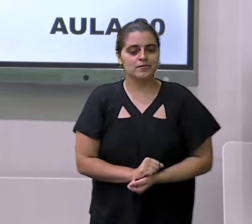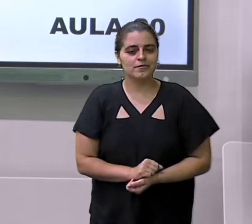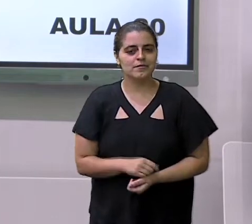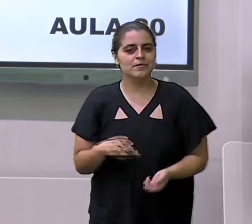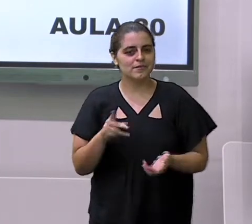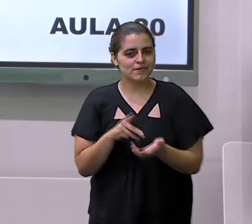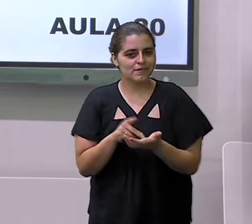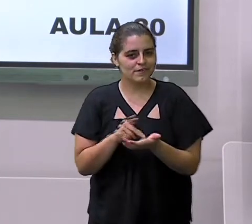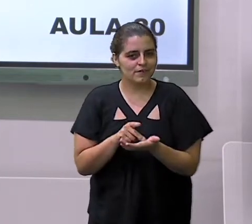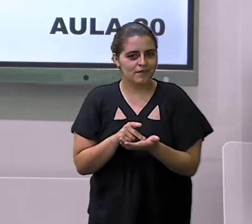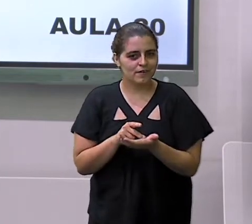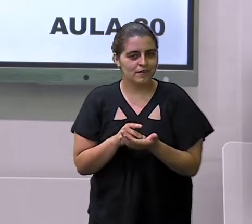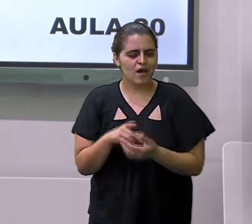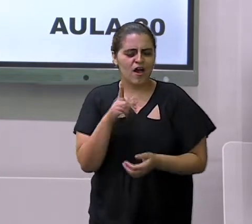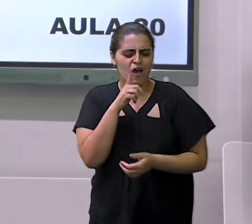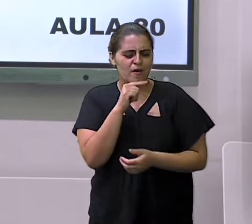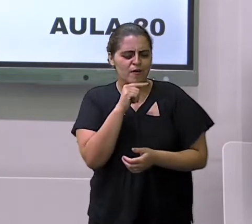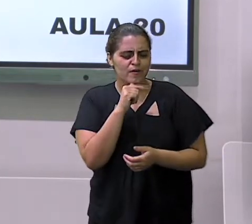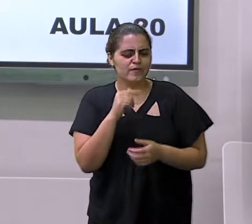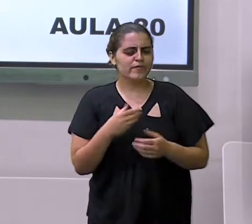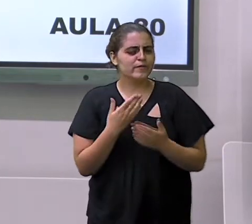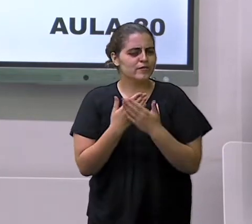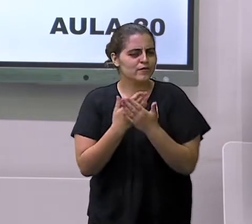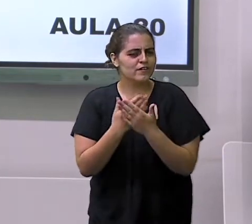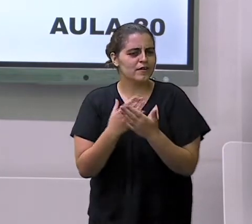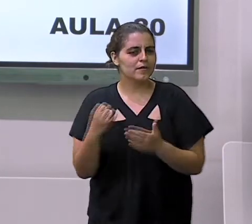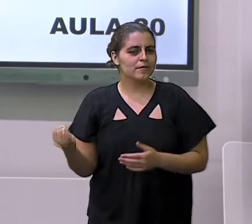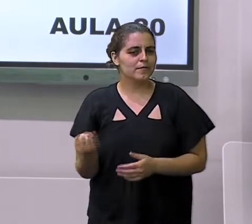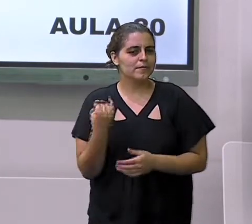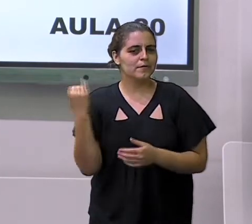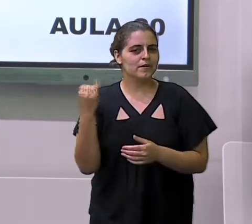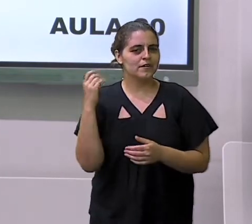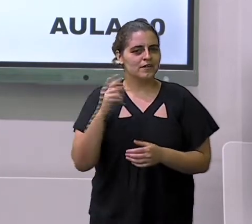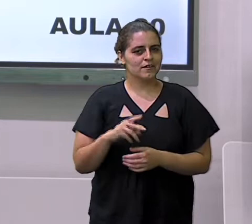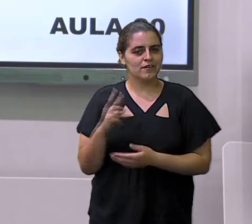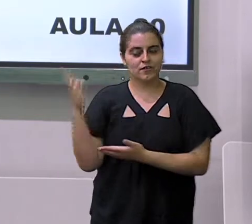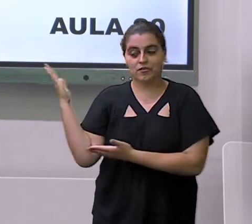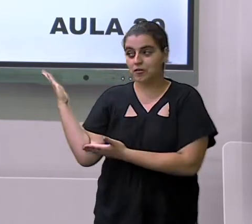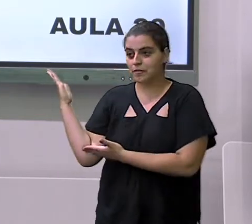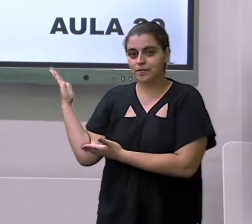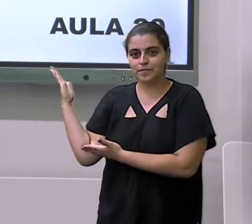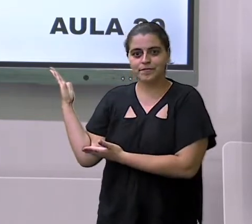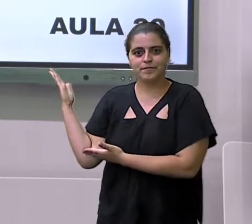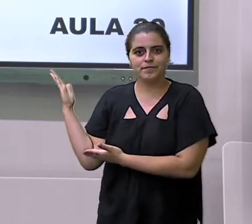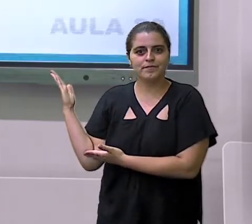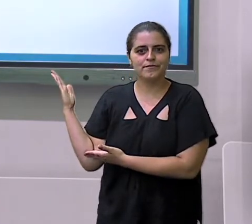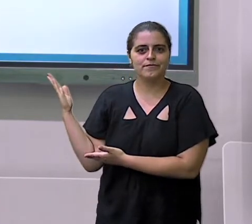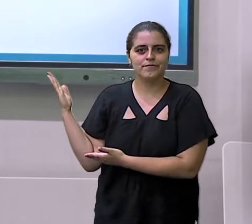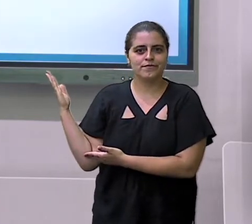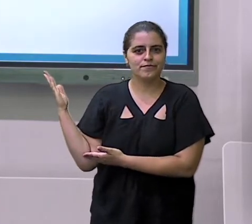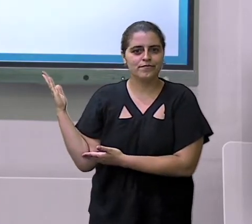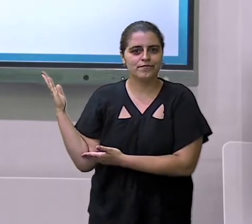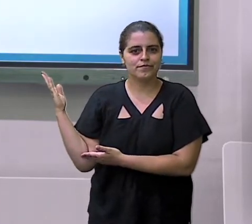isso mesmo? O estudo das águas nós chamamos de hidrografia.